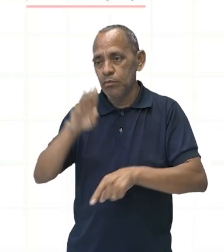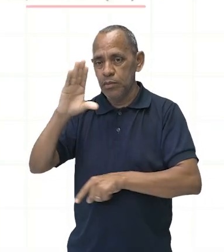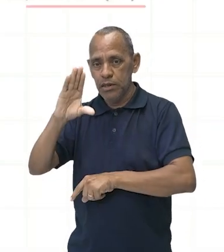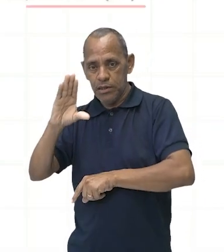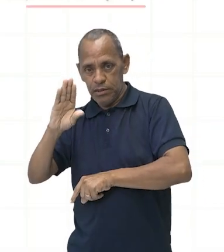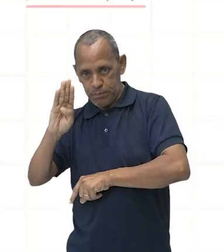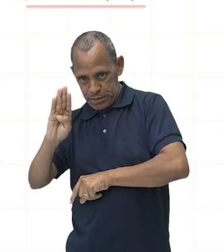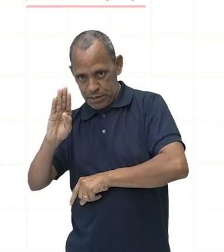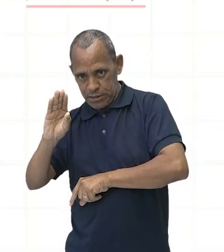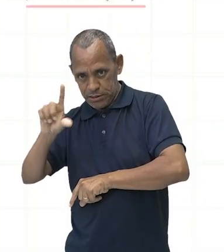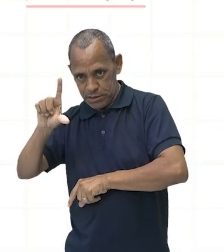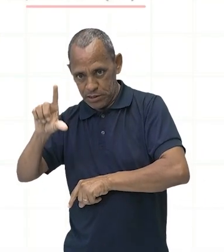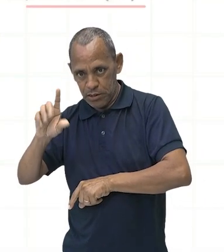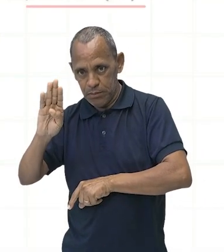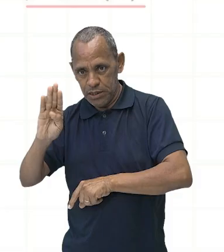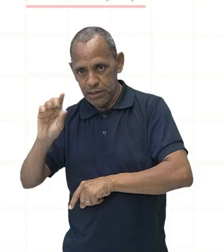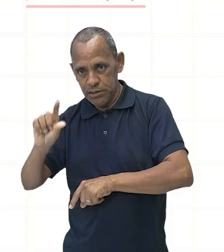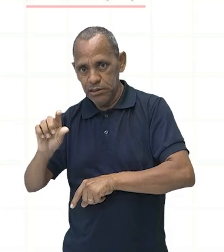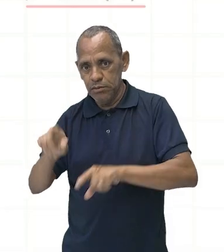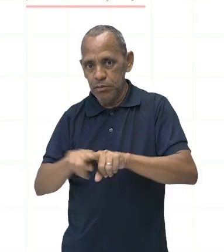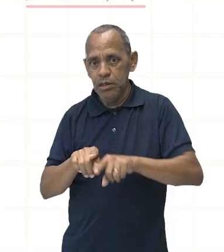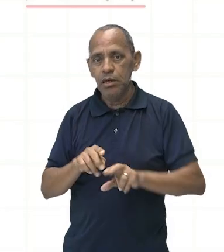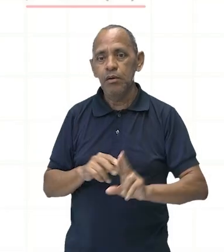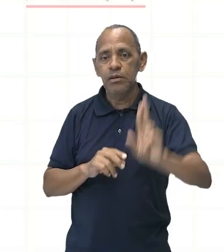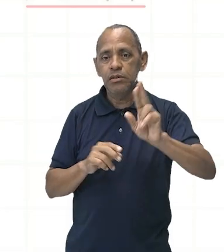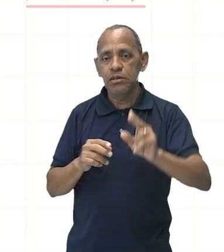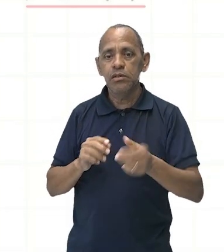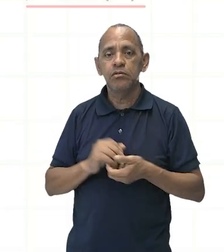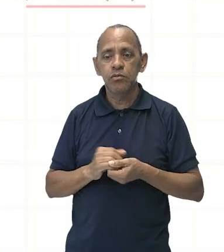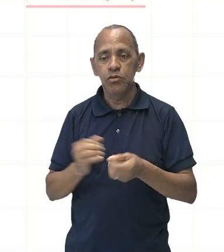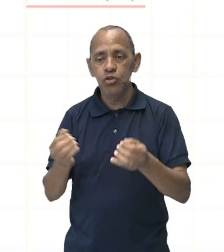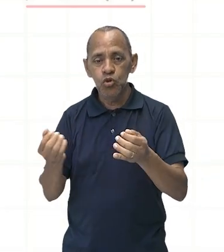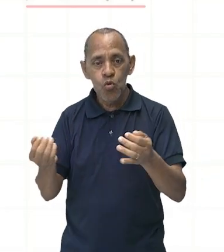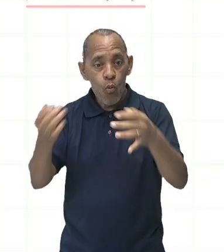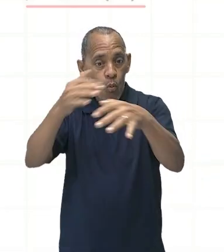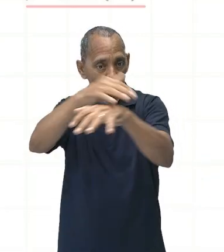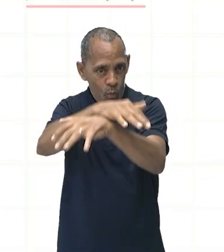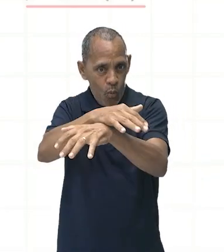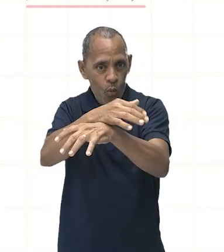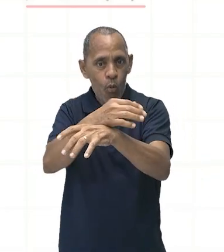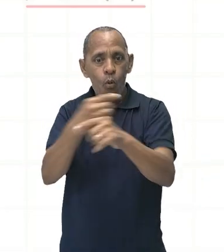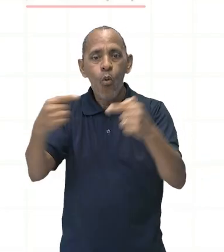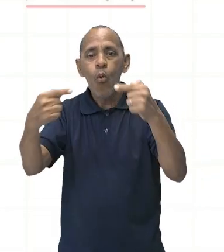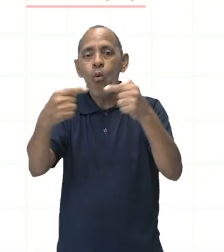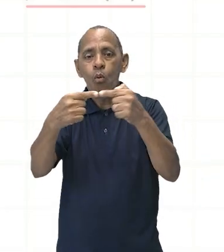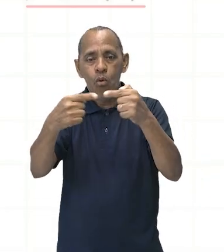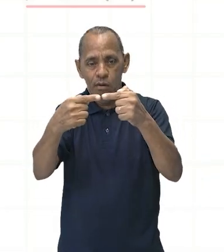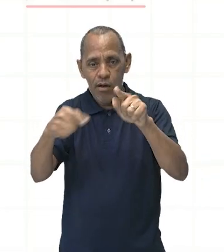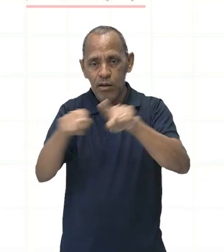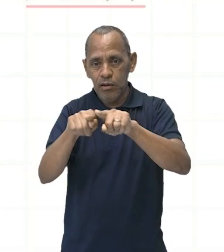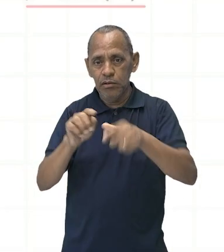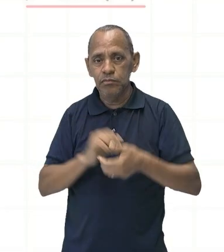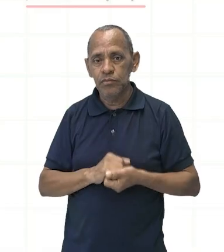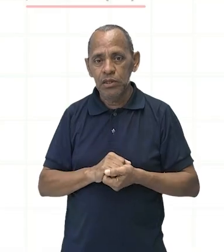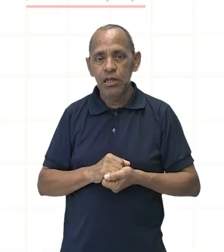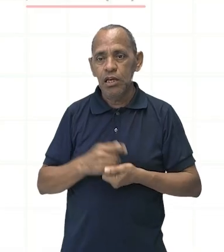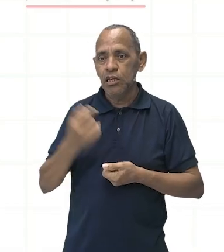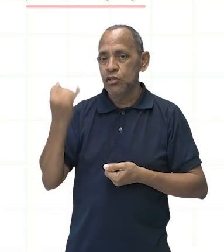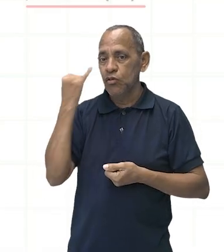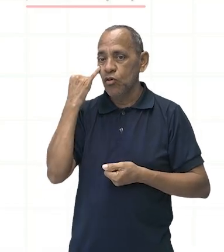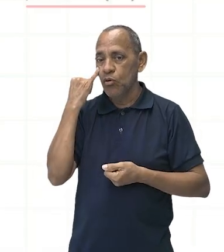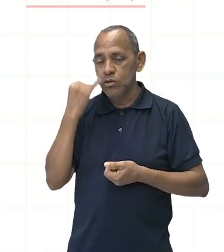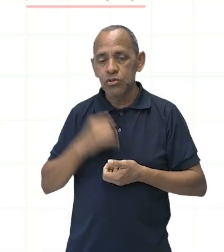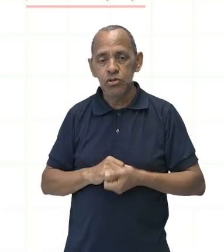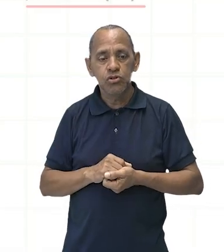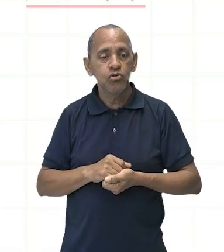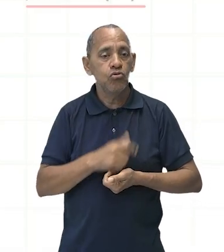bezão, bezinho. E aqui nós temos a representação do cruzamento entre um homem de olhos castanhos homozigoto com uma